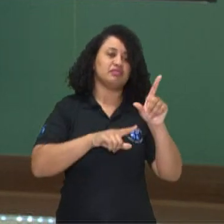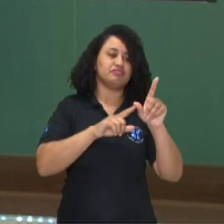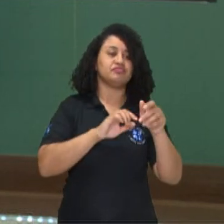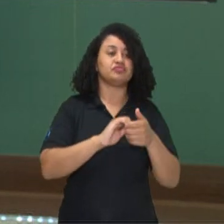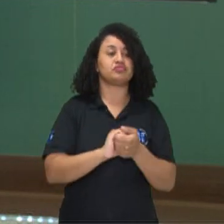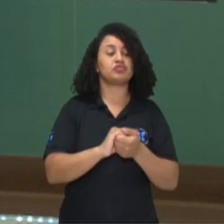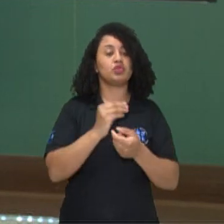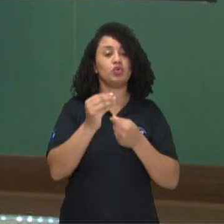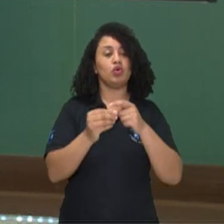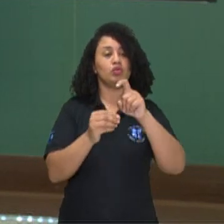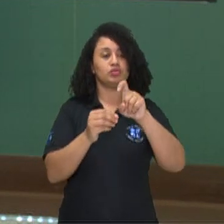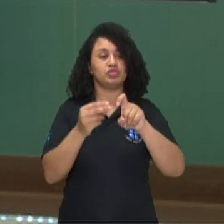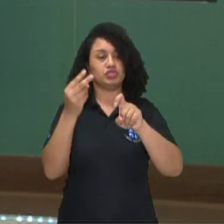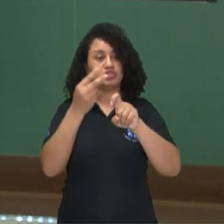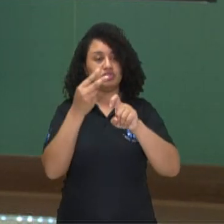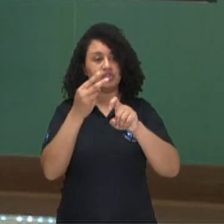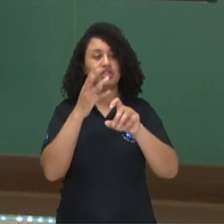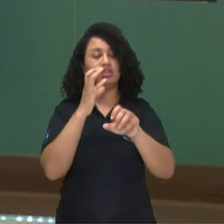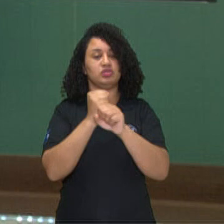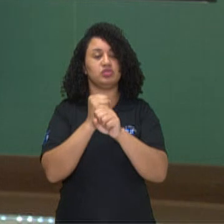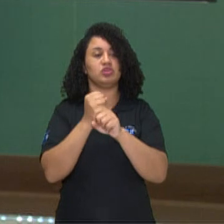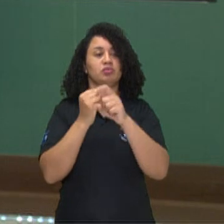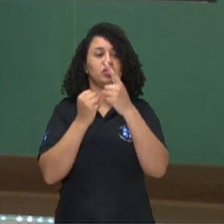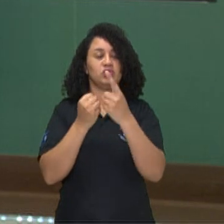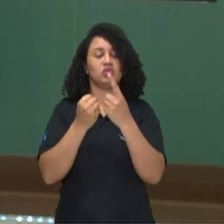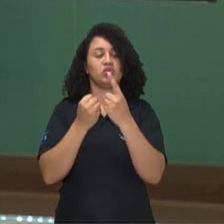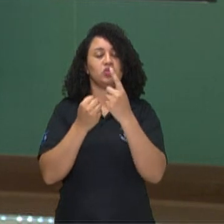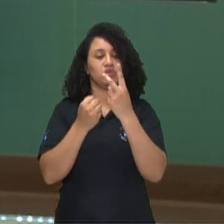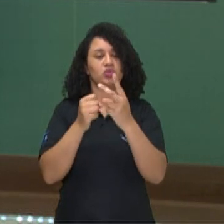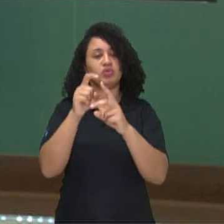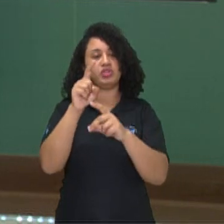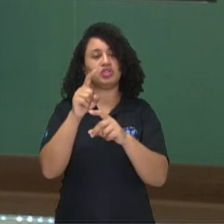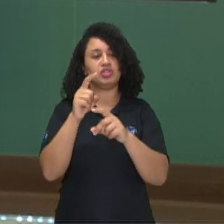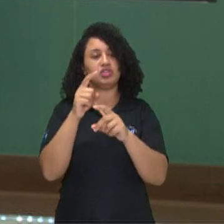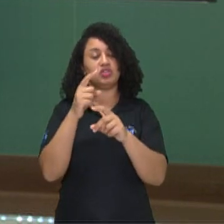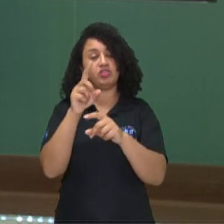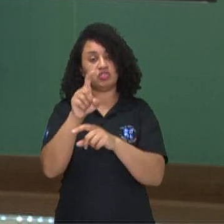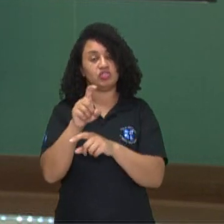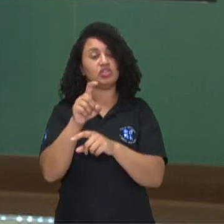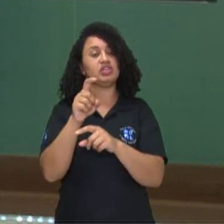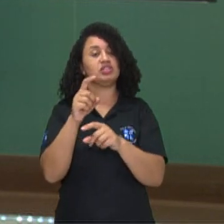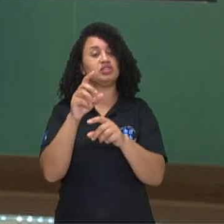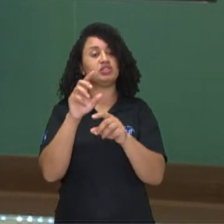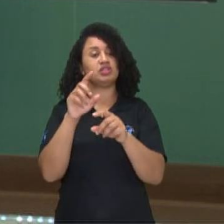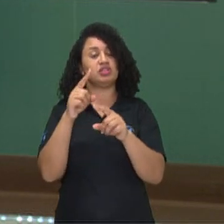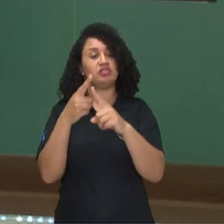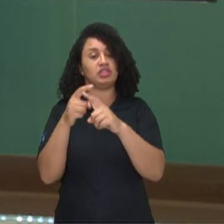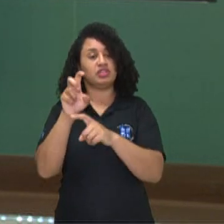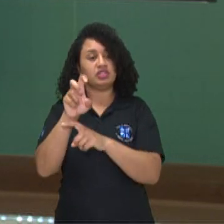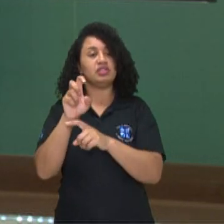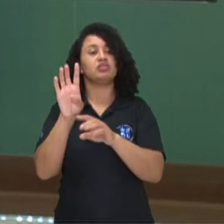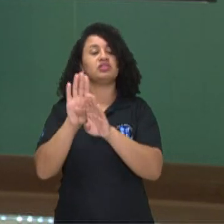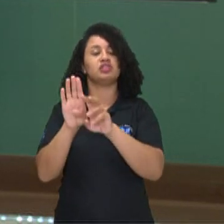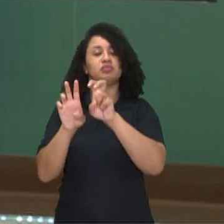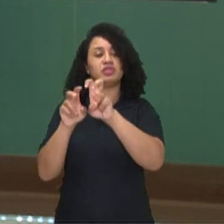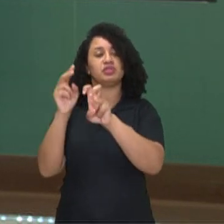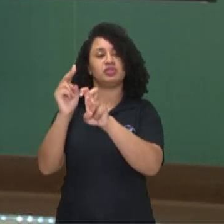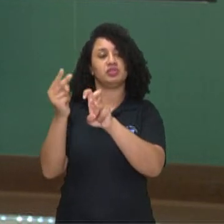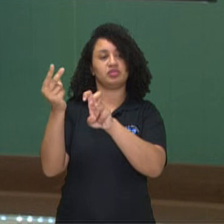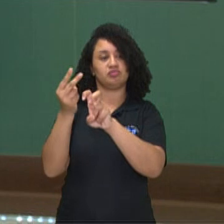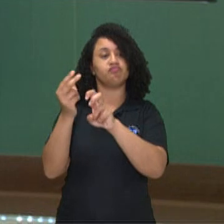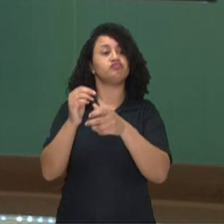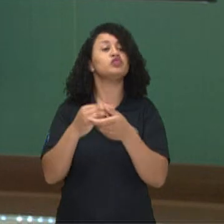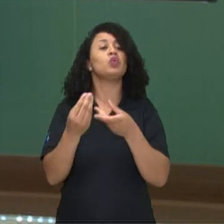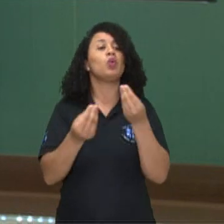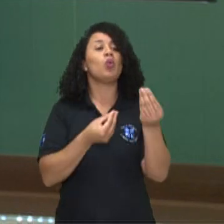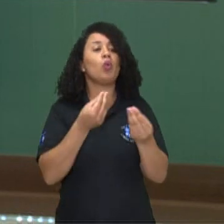quê? Quadrado do primeiro, x ao quadrado, mais 2 vezes o primeiro pelo segundo, x e 5, mais o quadrado do segundo, que é